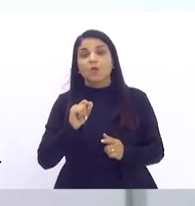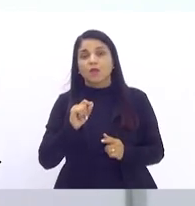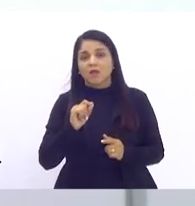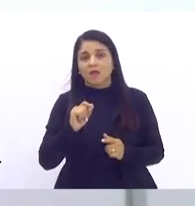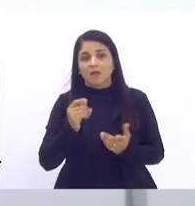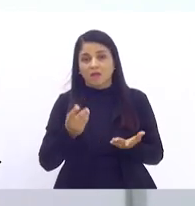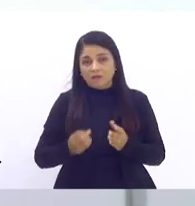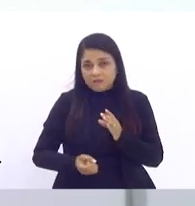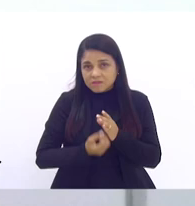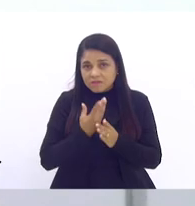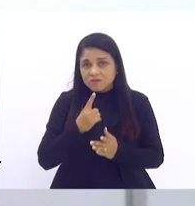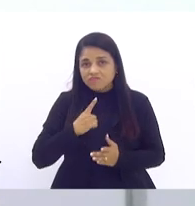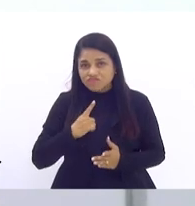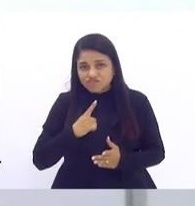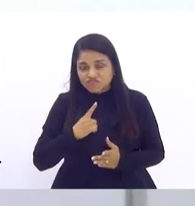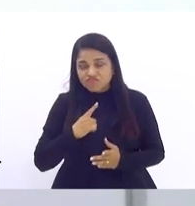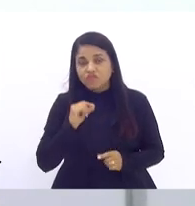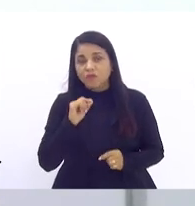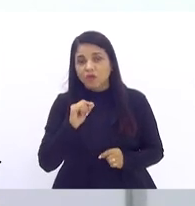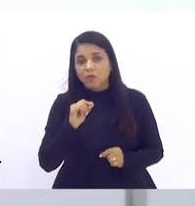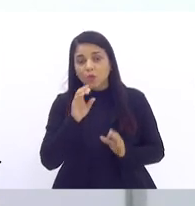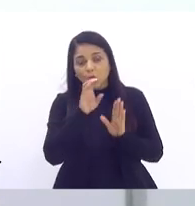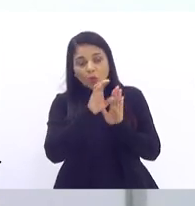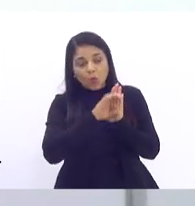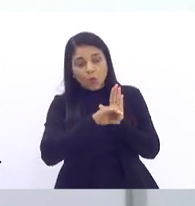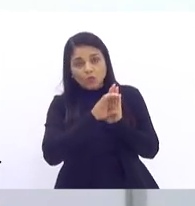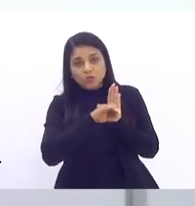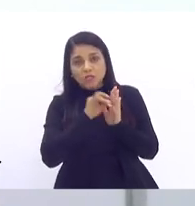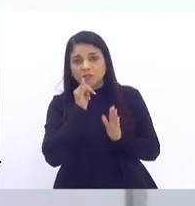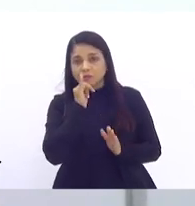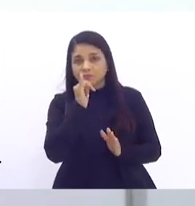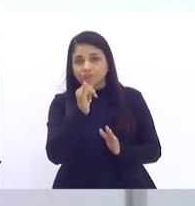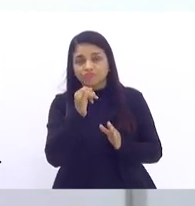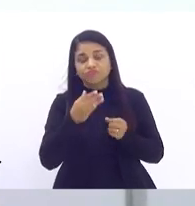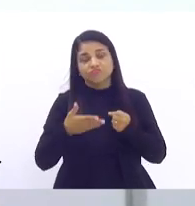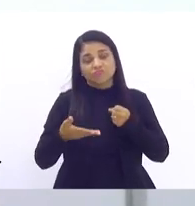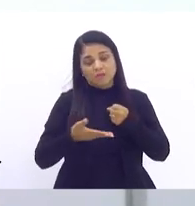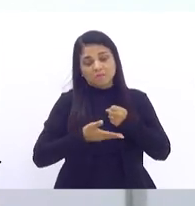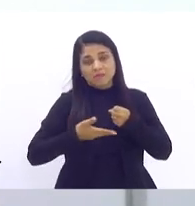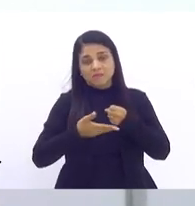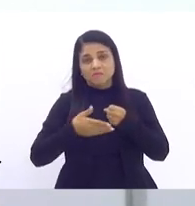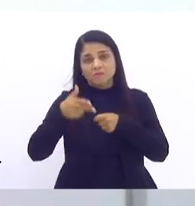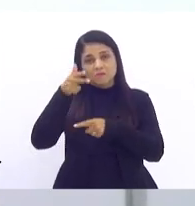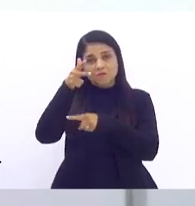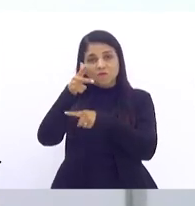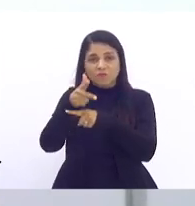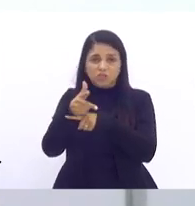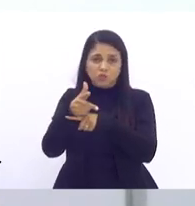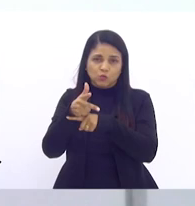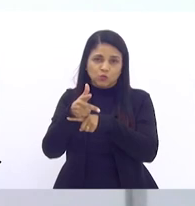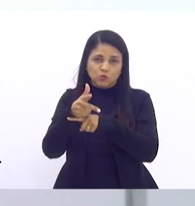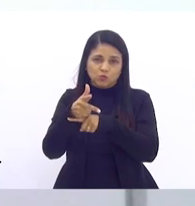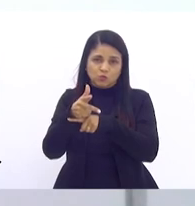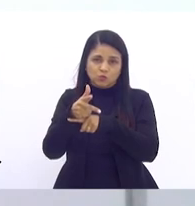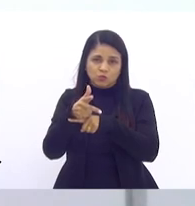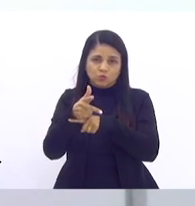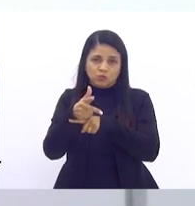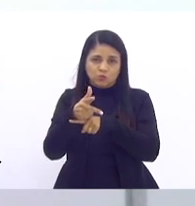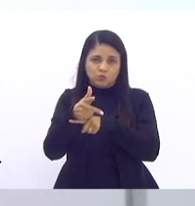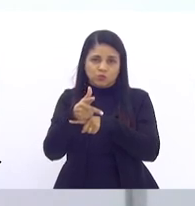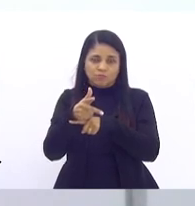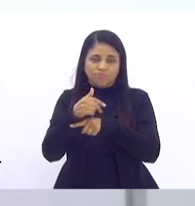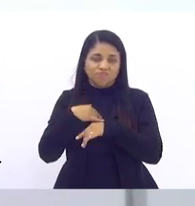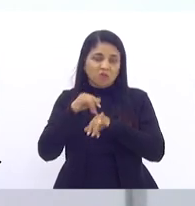que foi o embasamento para produção daquele vídeo que a gente pode chamar de um vídeo estritamente